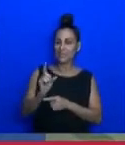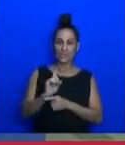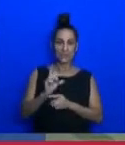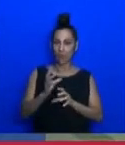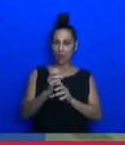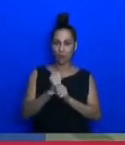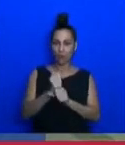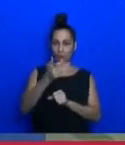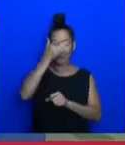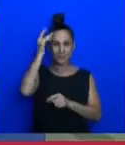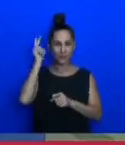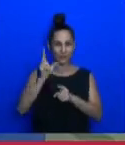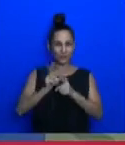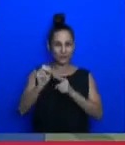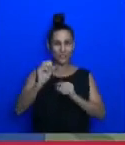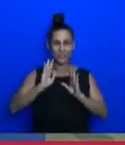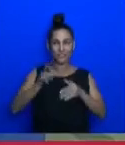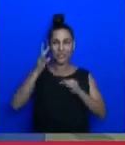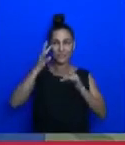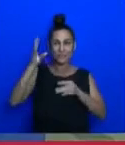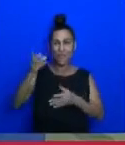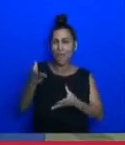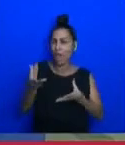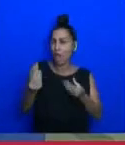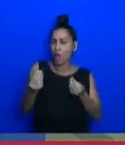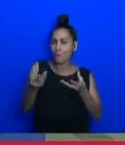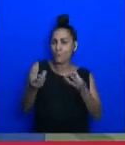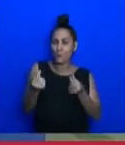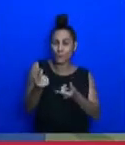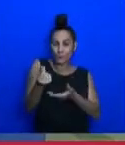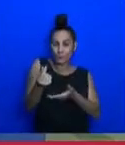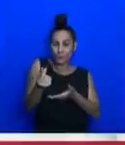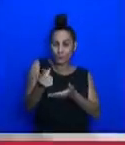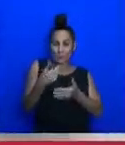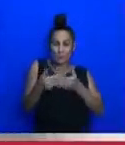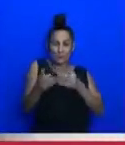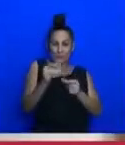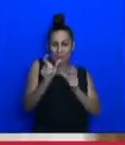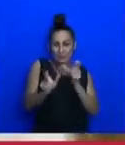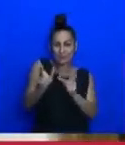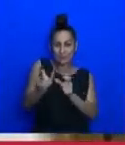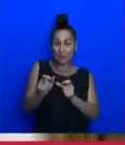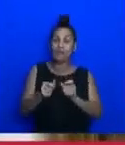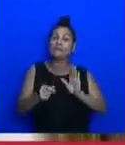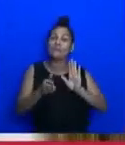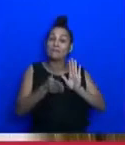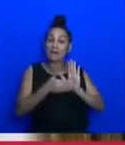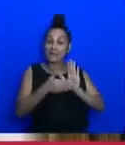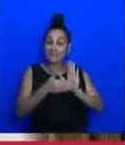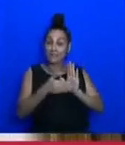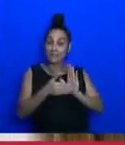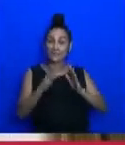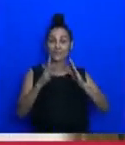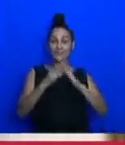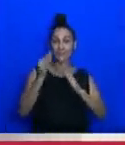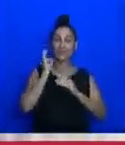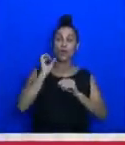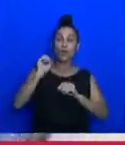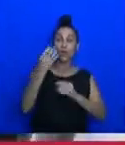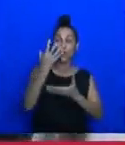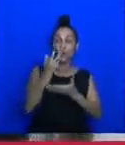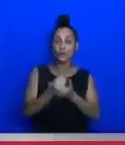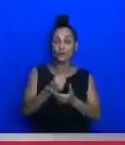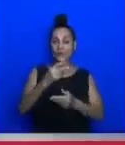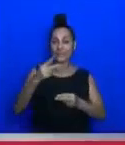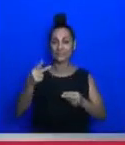reais e não acumula. Já pensou? É muito dinheiro para qualquer um. Faça a sua aposta nas lotéricas, no aplicativo Loterias